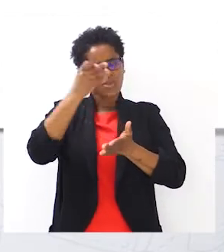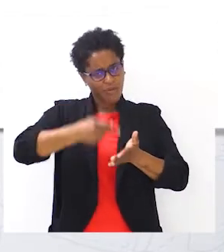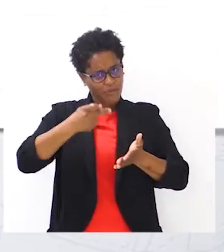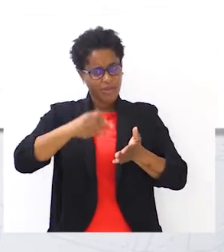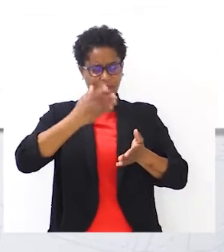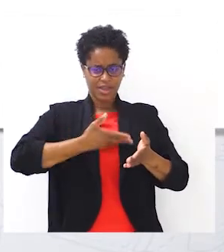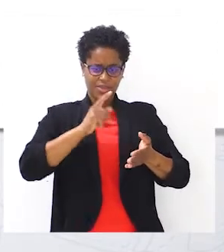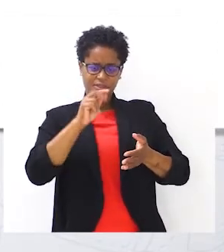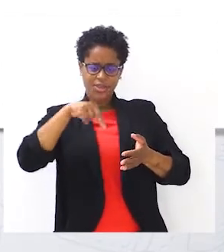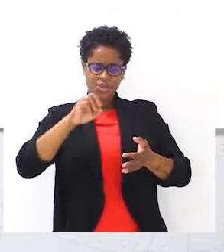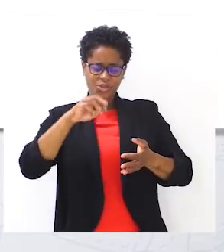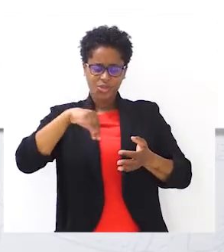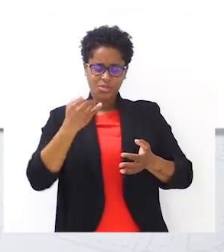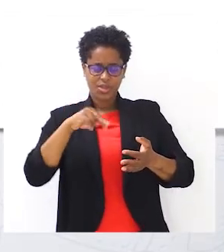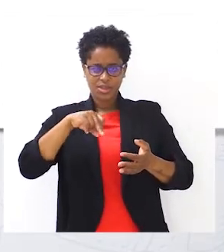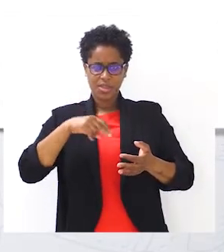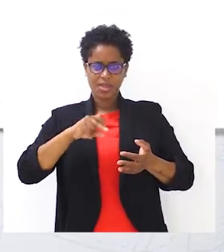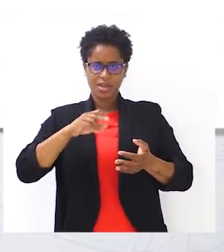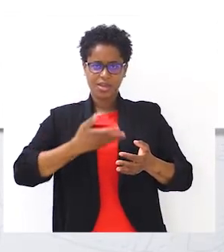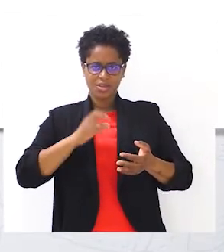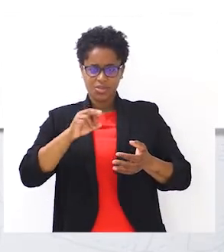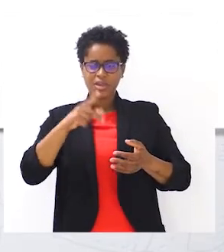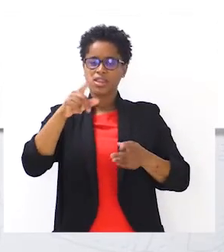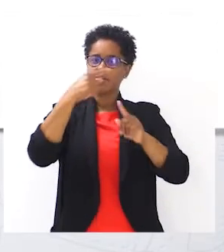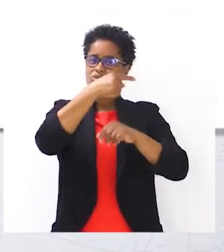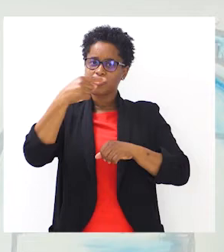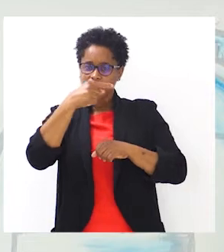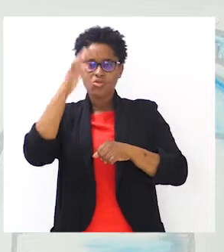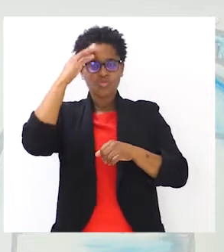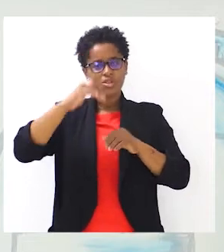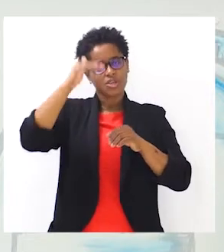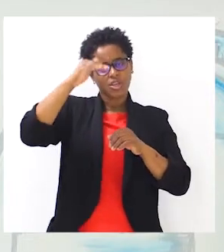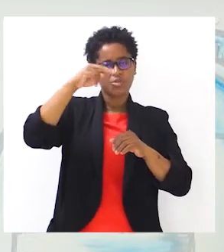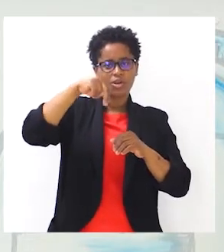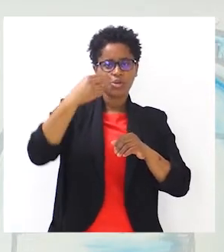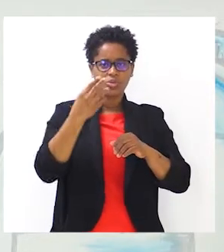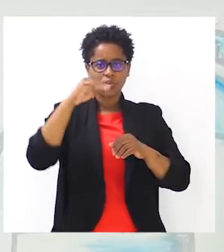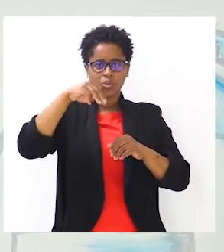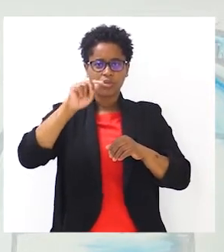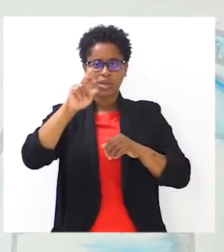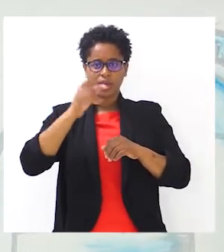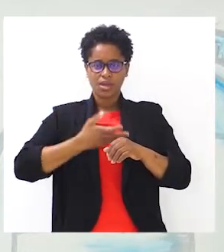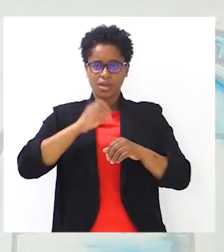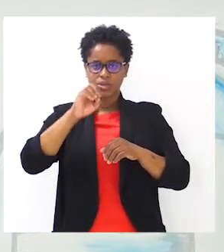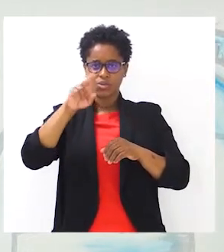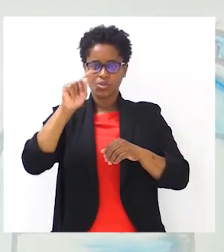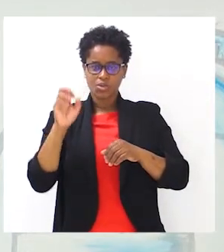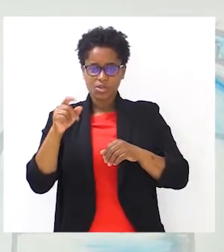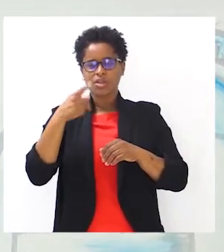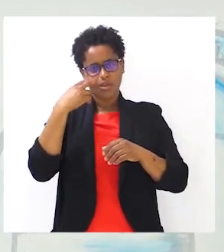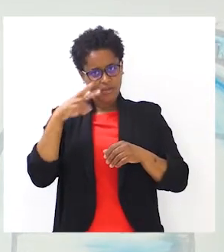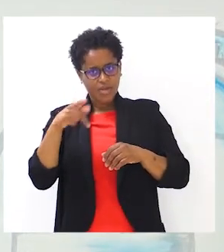e subtraímos os numeradores. Estão a ver? É o que temos aqui representado